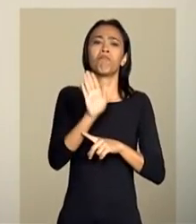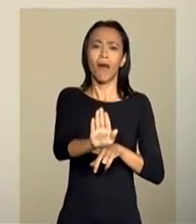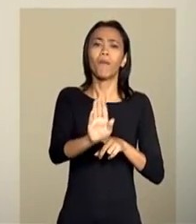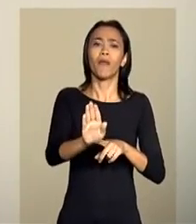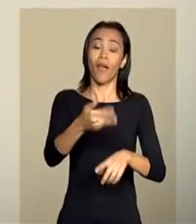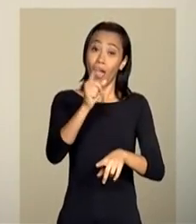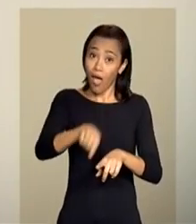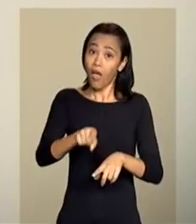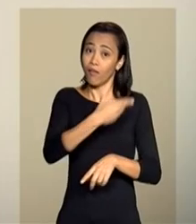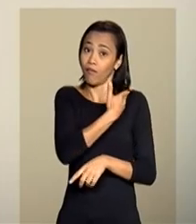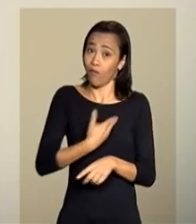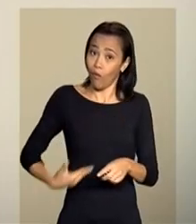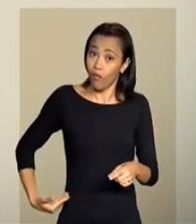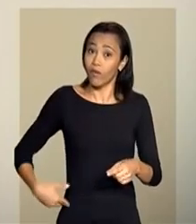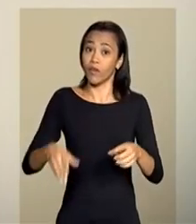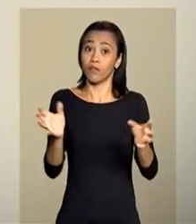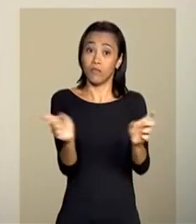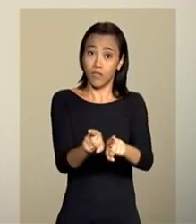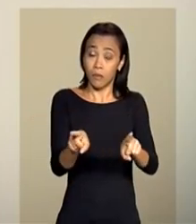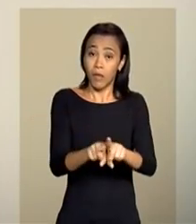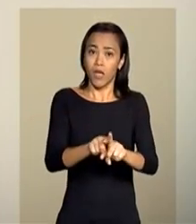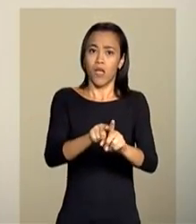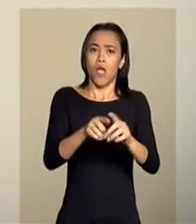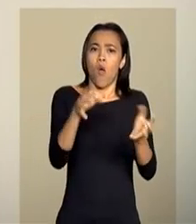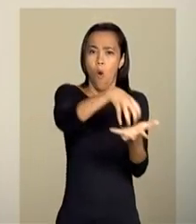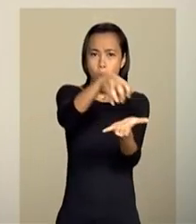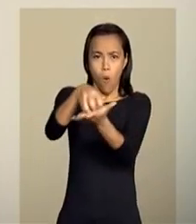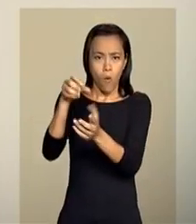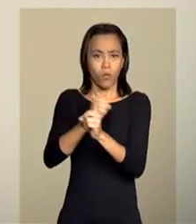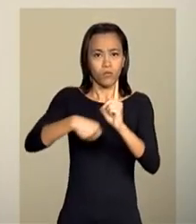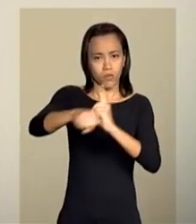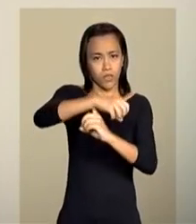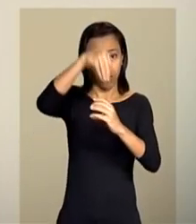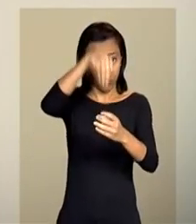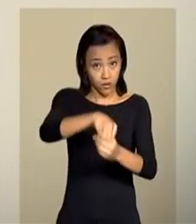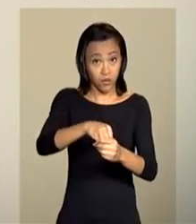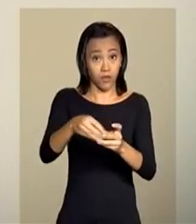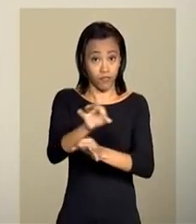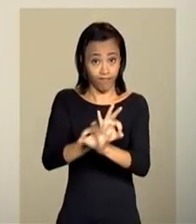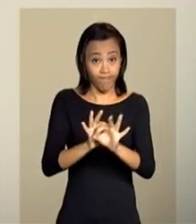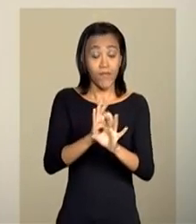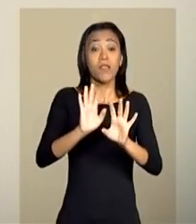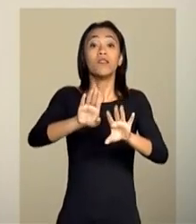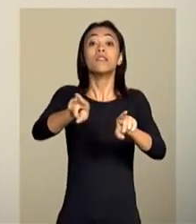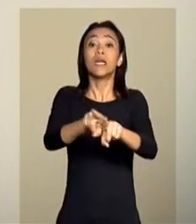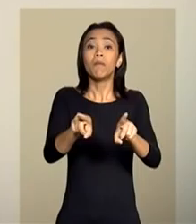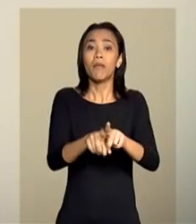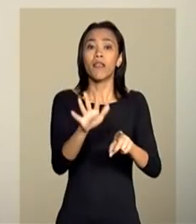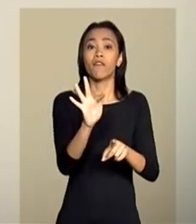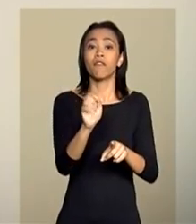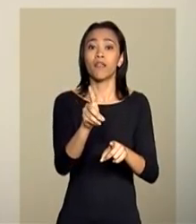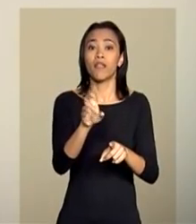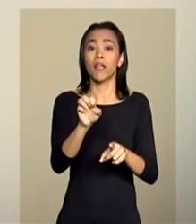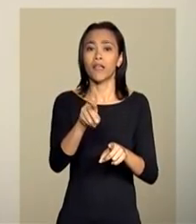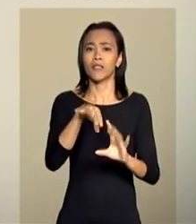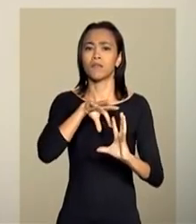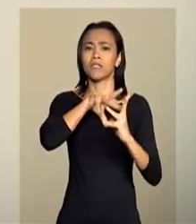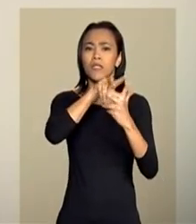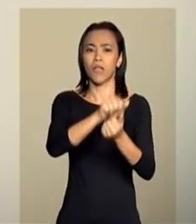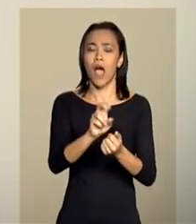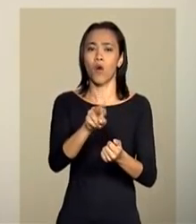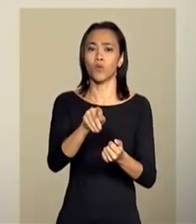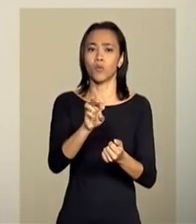iniciativa do governo e de órgãos da sociedade civil organizada além da feração internacional de